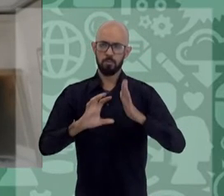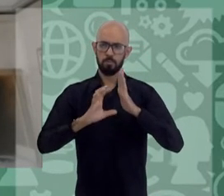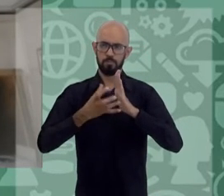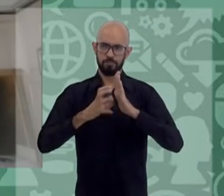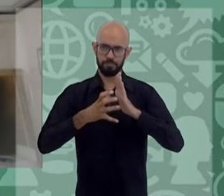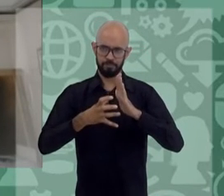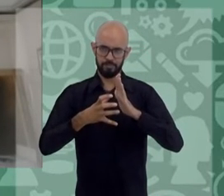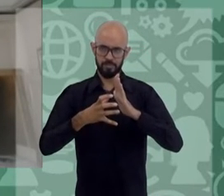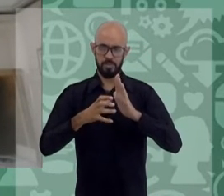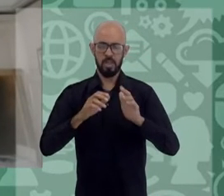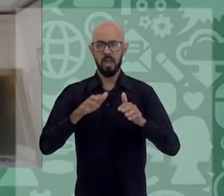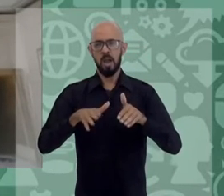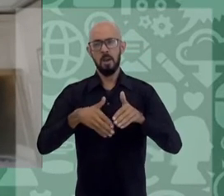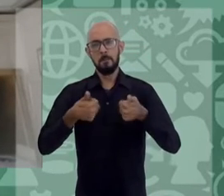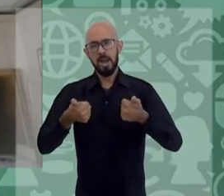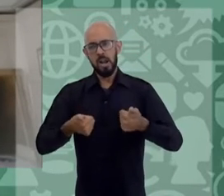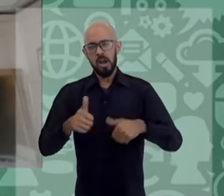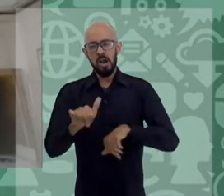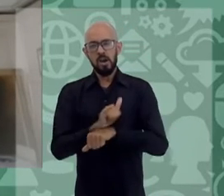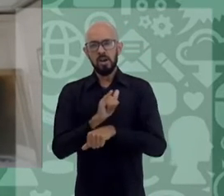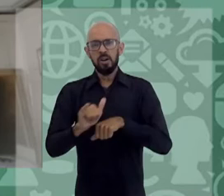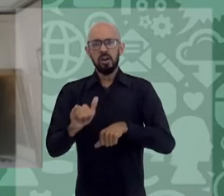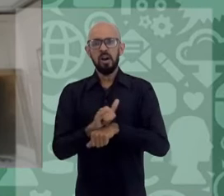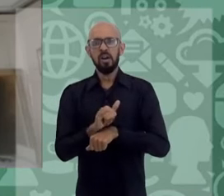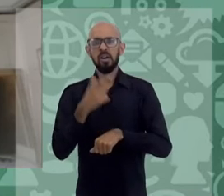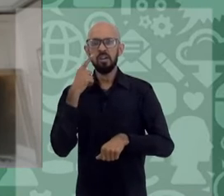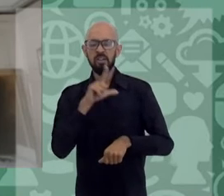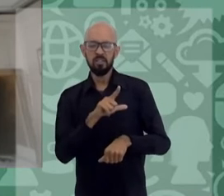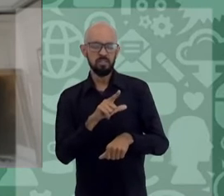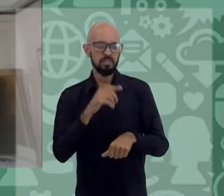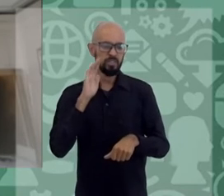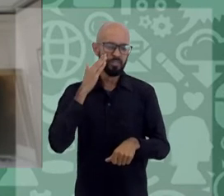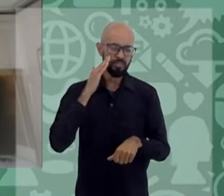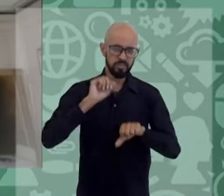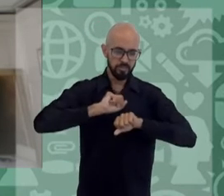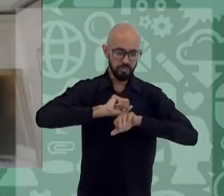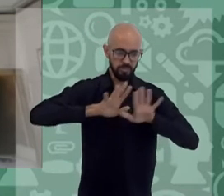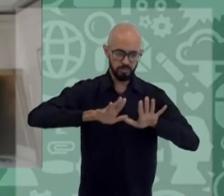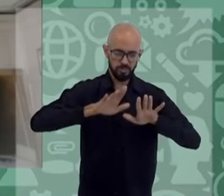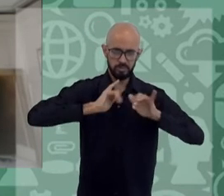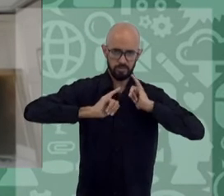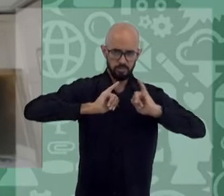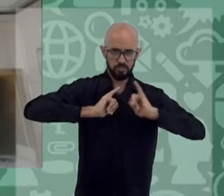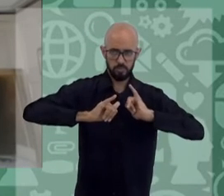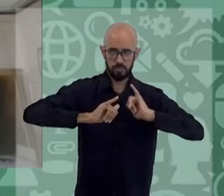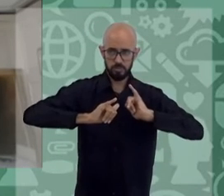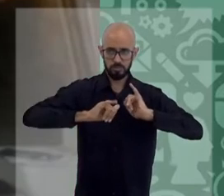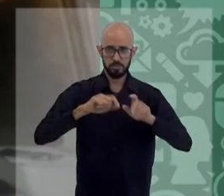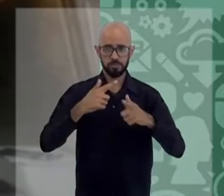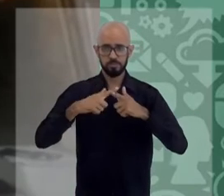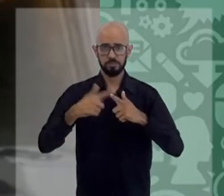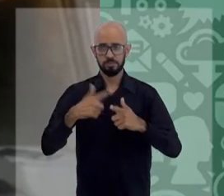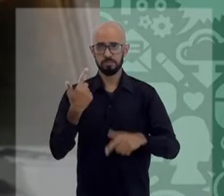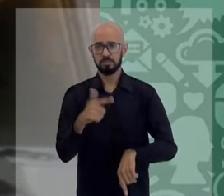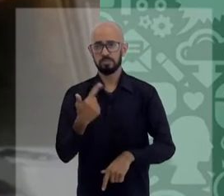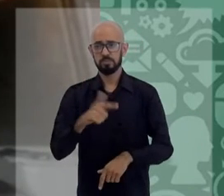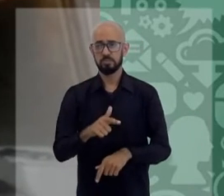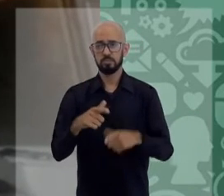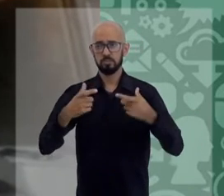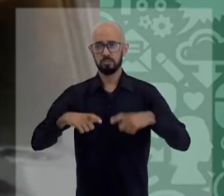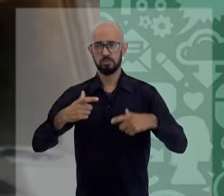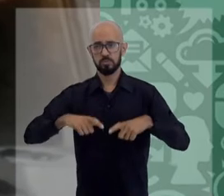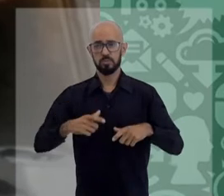igreja, enfim, no partido político. Essa é a melhor maneira para dar sentido às informações, né? Porque não